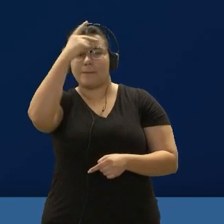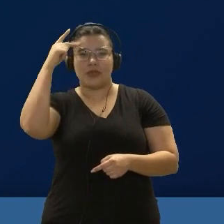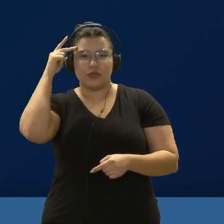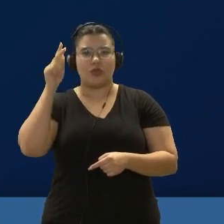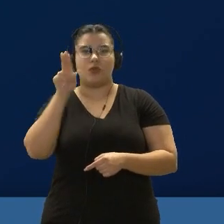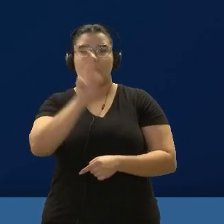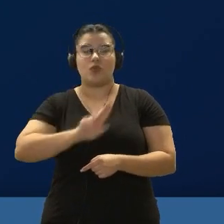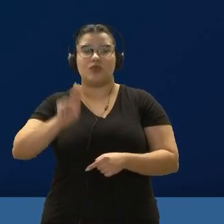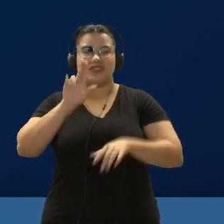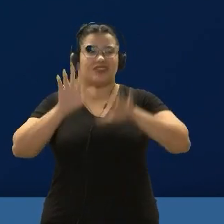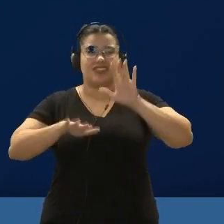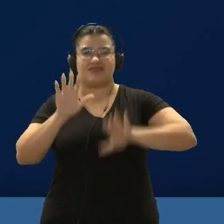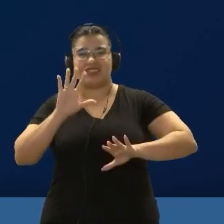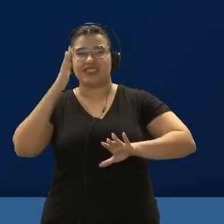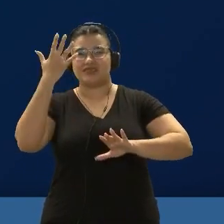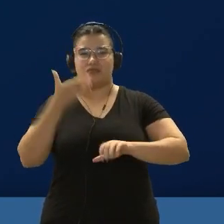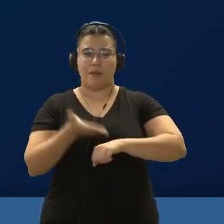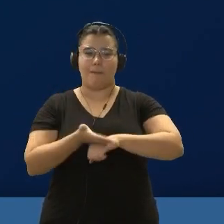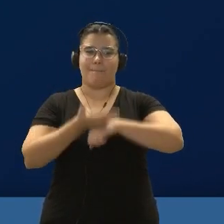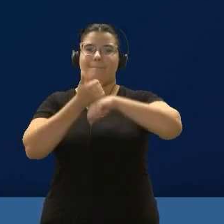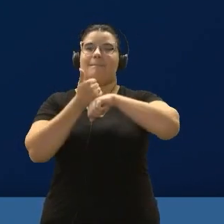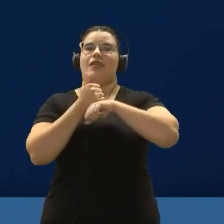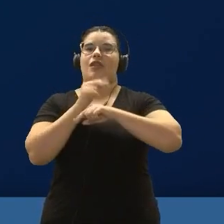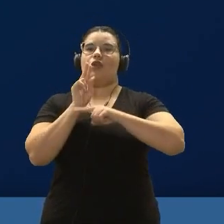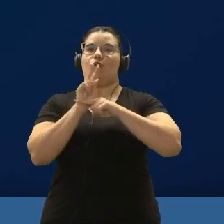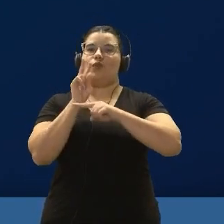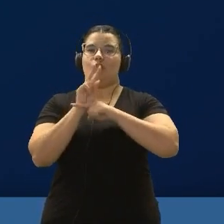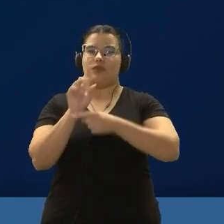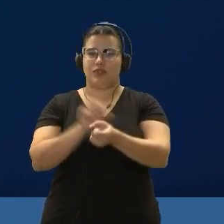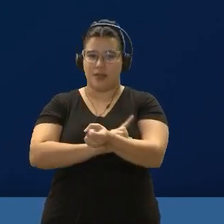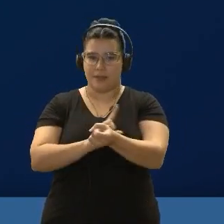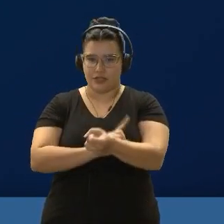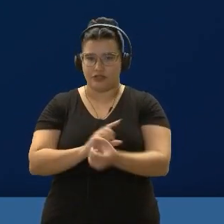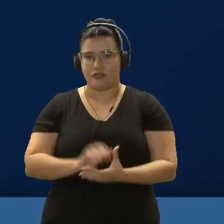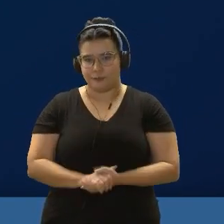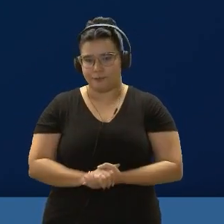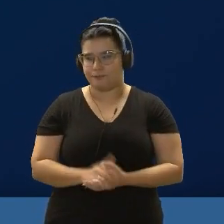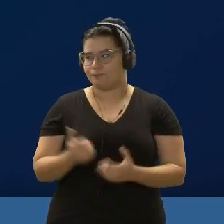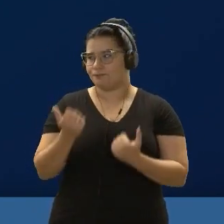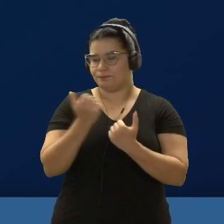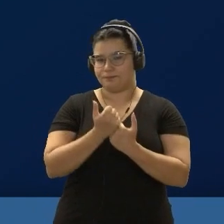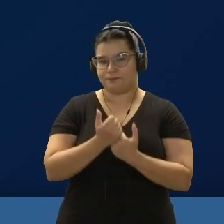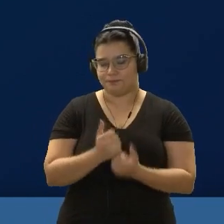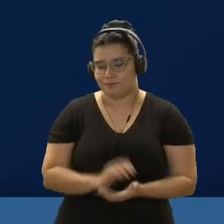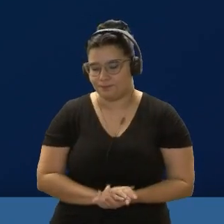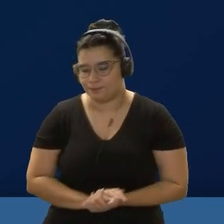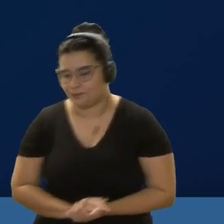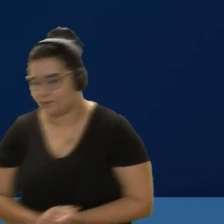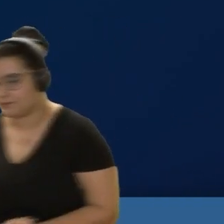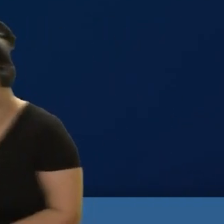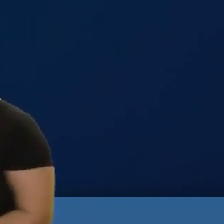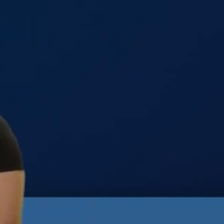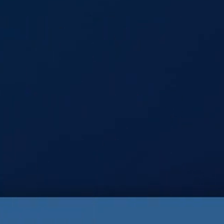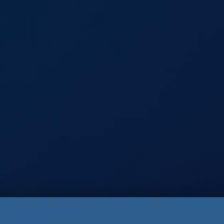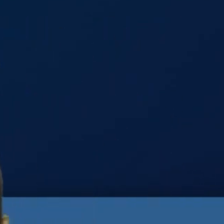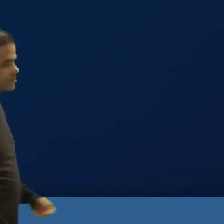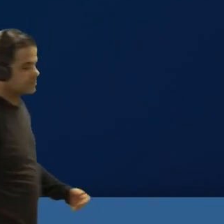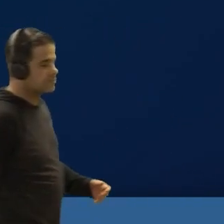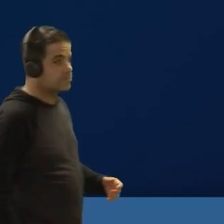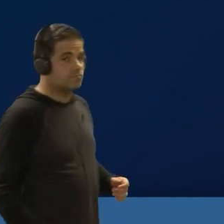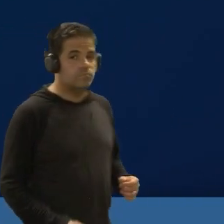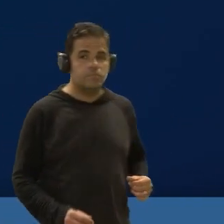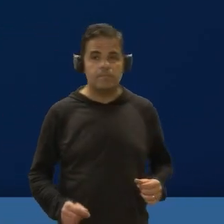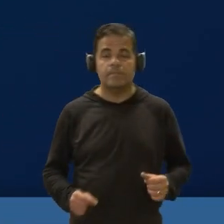condições, principalmente a condição do pré-diabetes. Esse é um ponto que vale muito a pena a gente